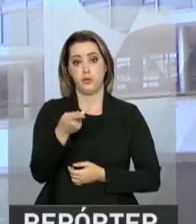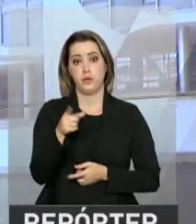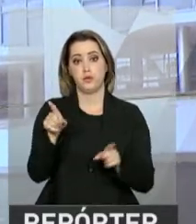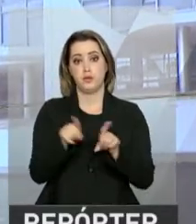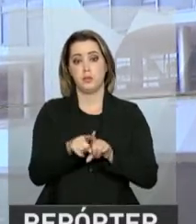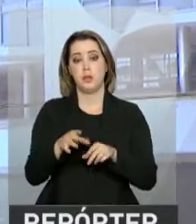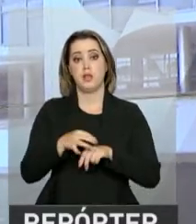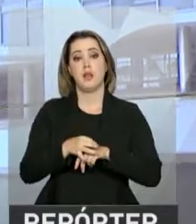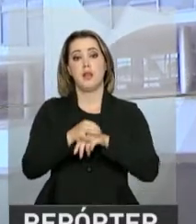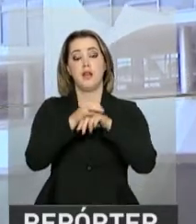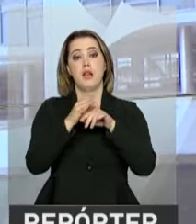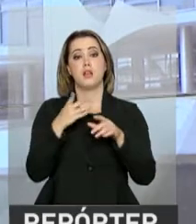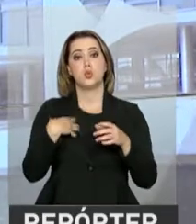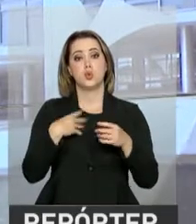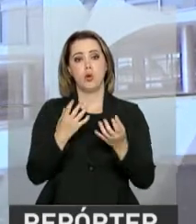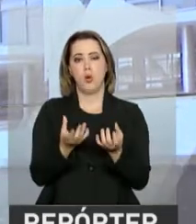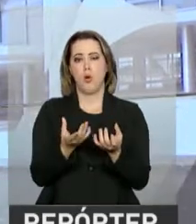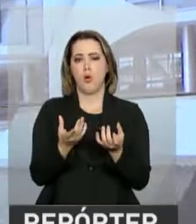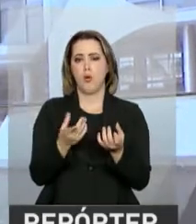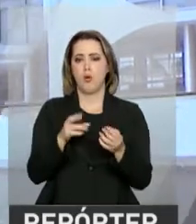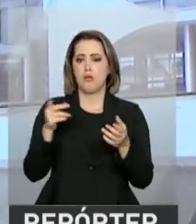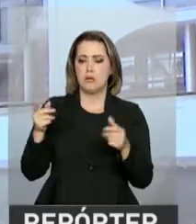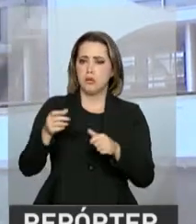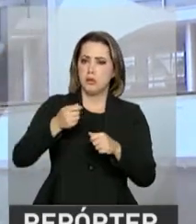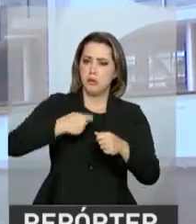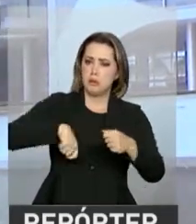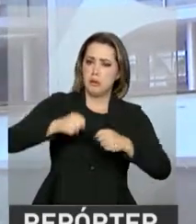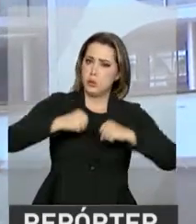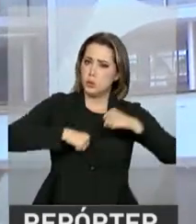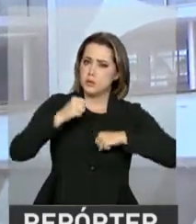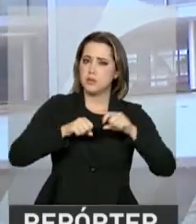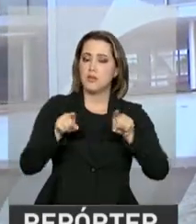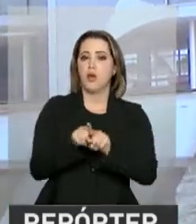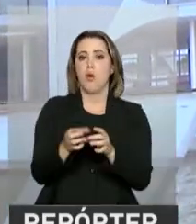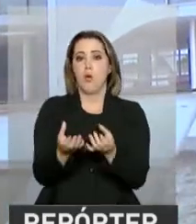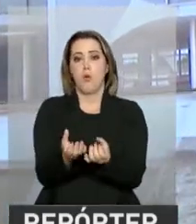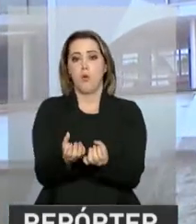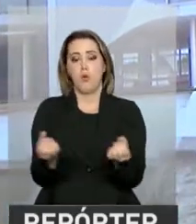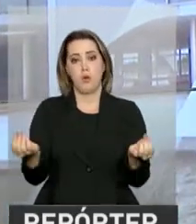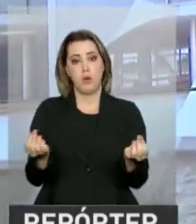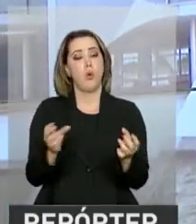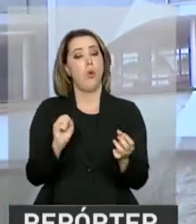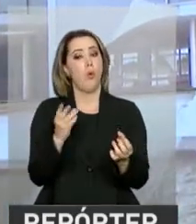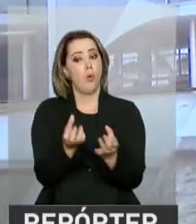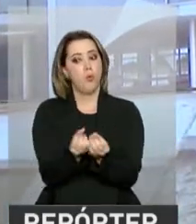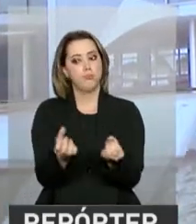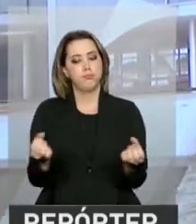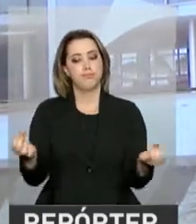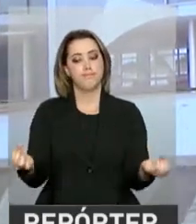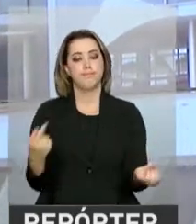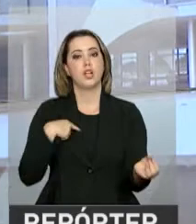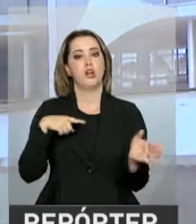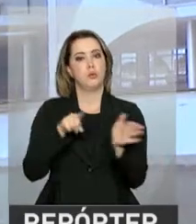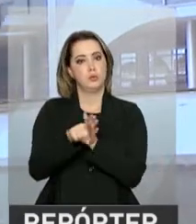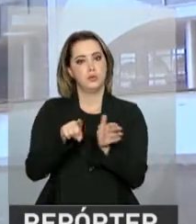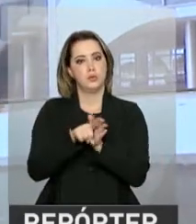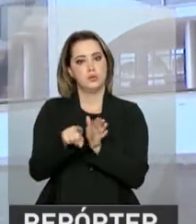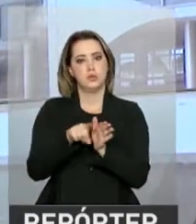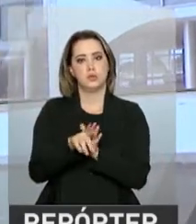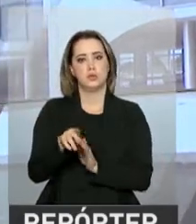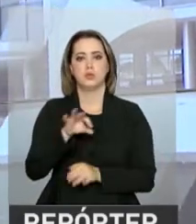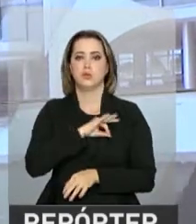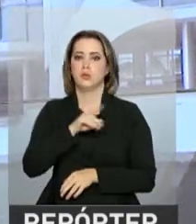que apenas carnes processadas, como embutidos, linguiças e salsichas, é que estão sob a investigação da Polícia